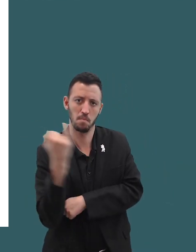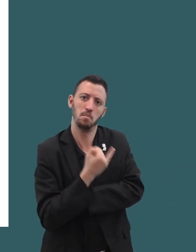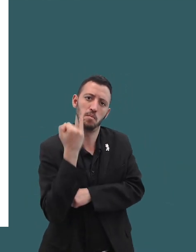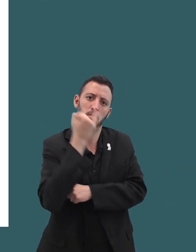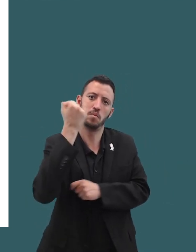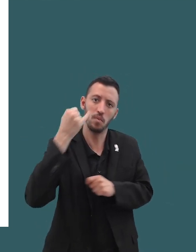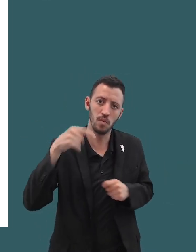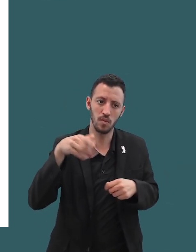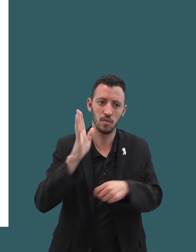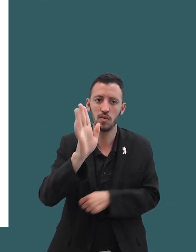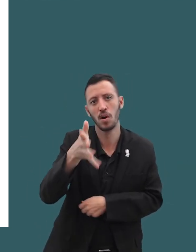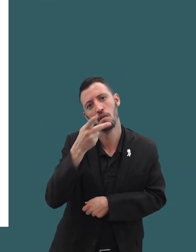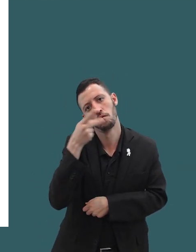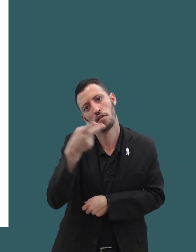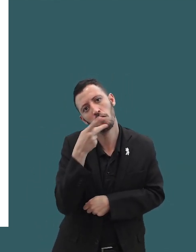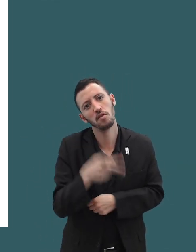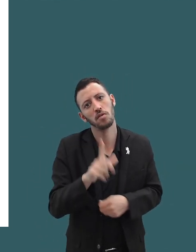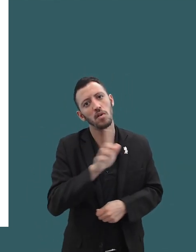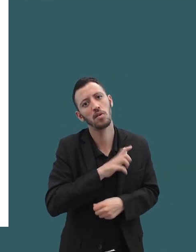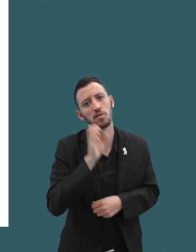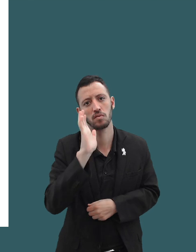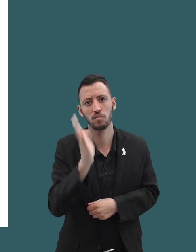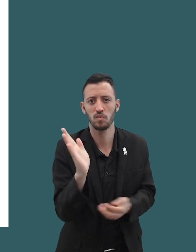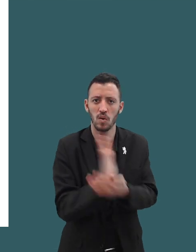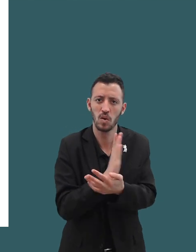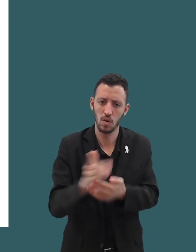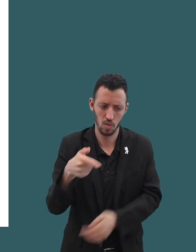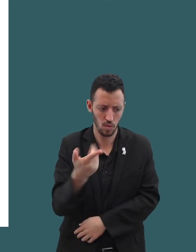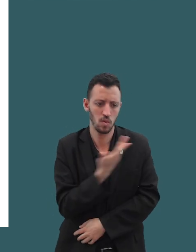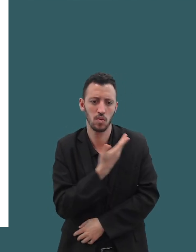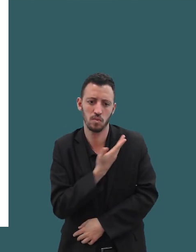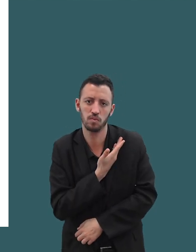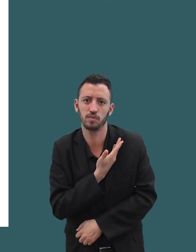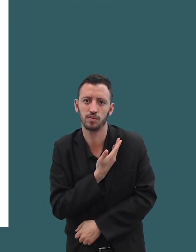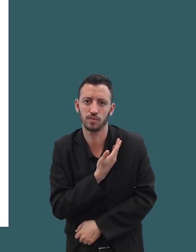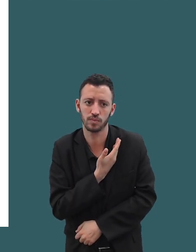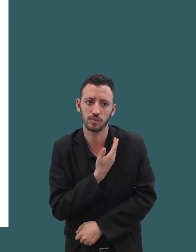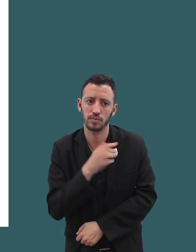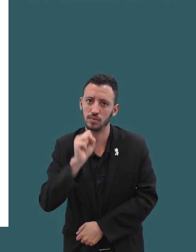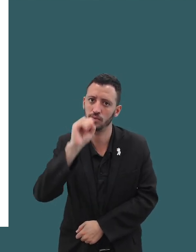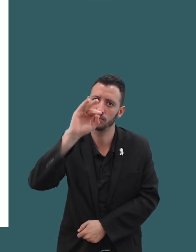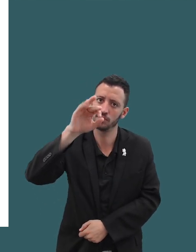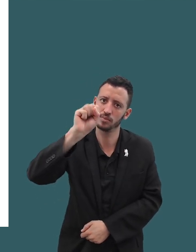que ela, a Rosana também já falou, e tivemos alguns colegas, né, a